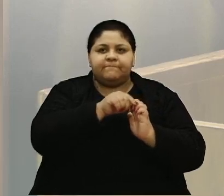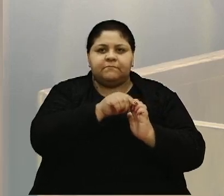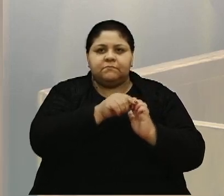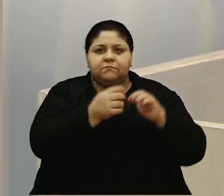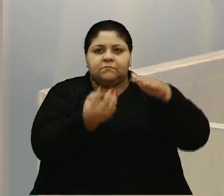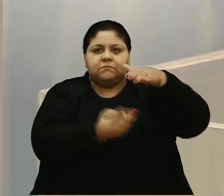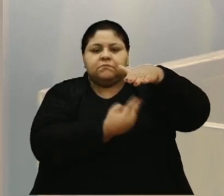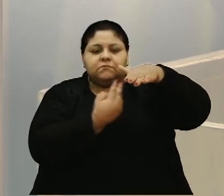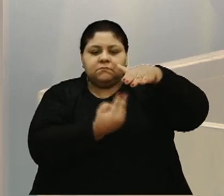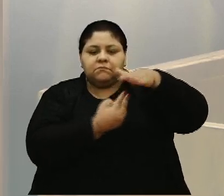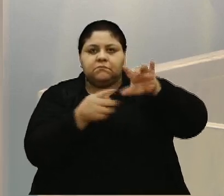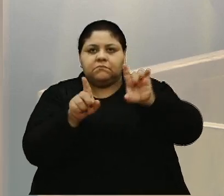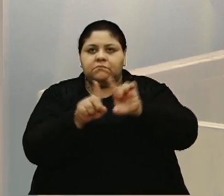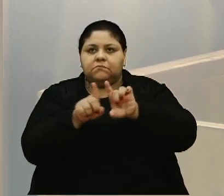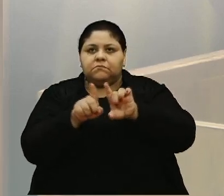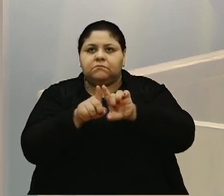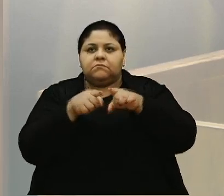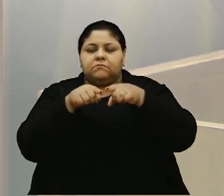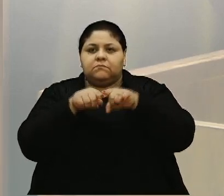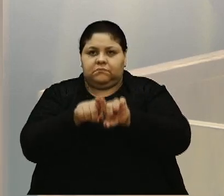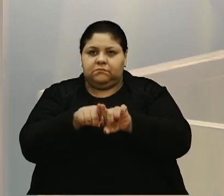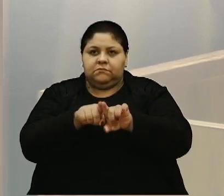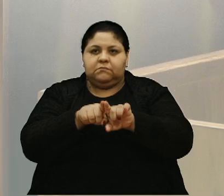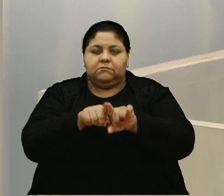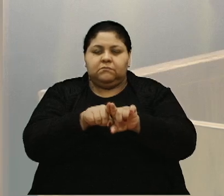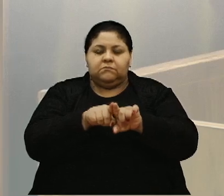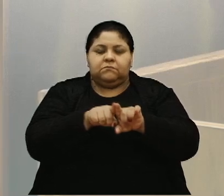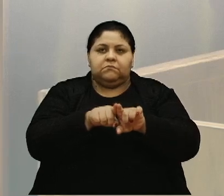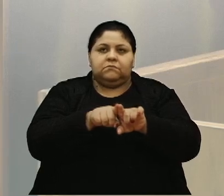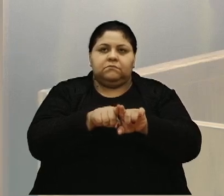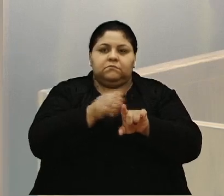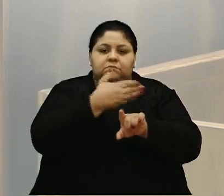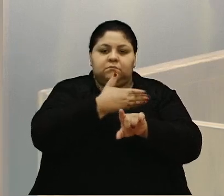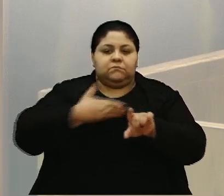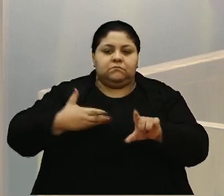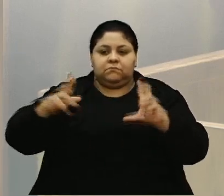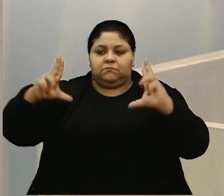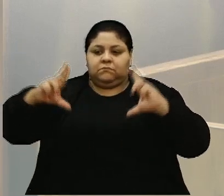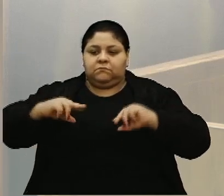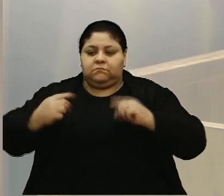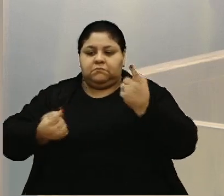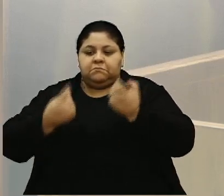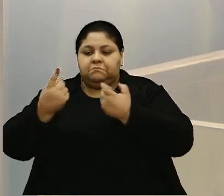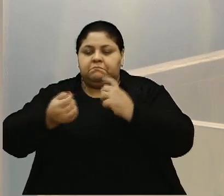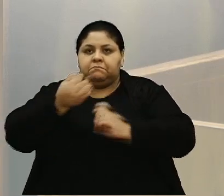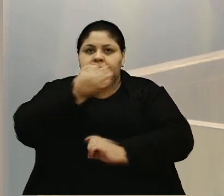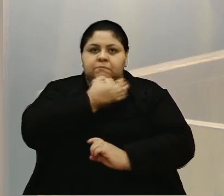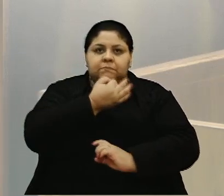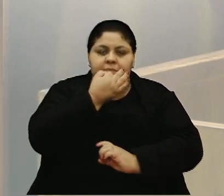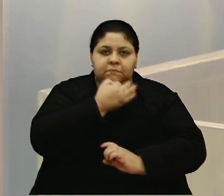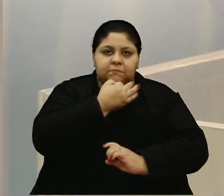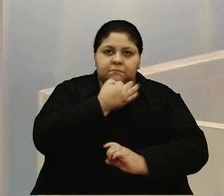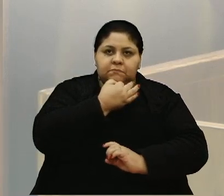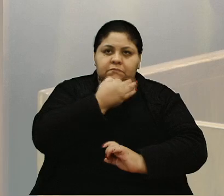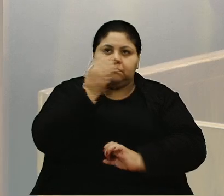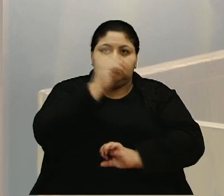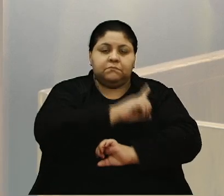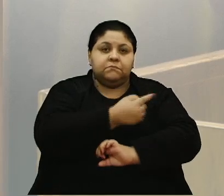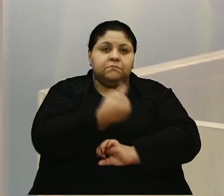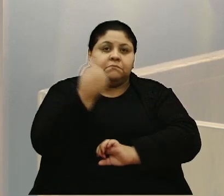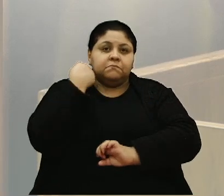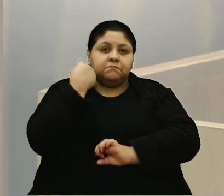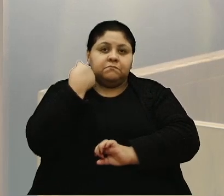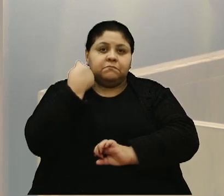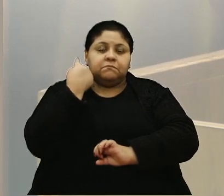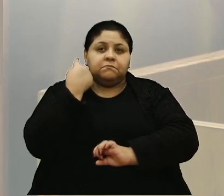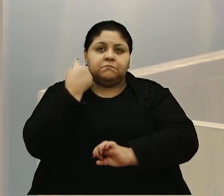terceirizou também, ou parcerias pública-privada, aí a Luz de Caxias do Sul. Dias atrás, a